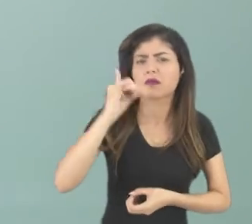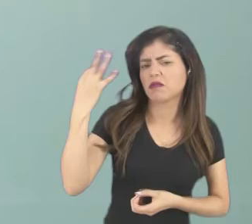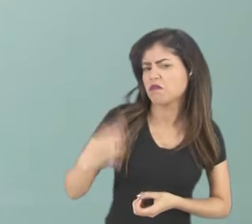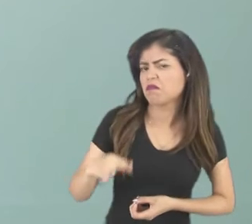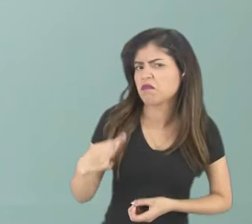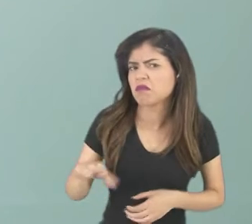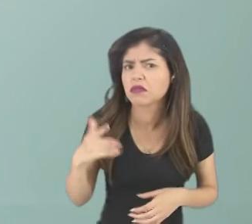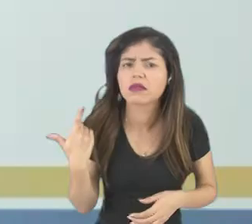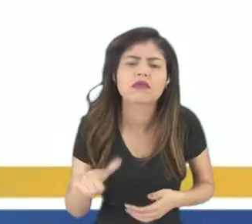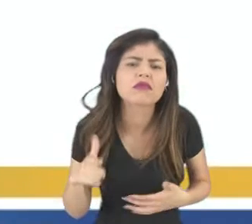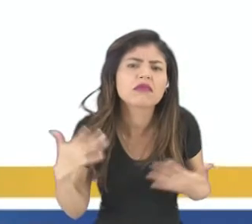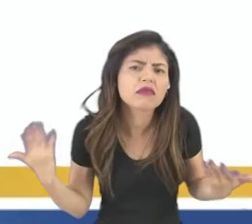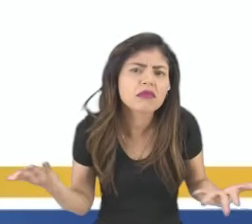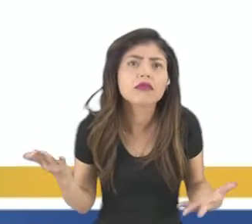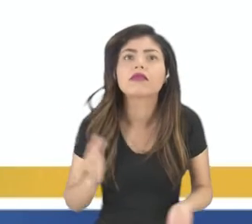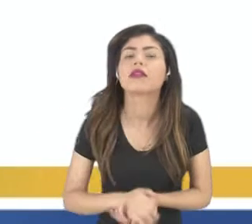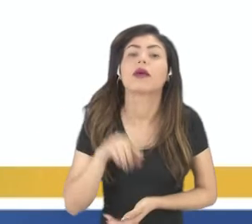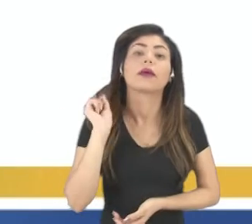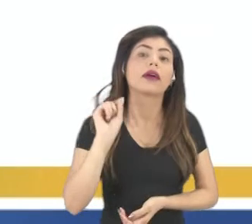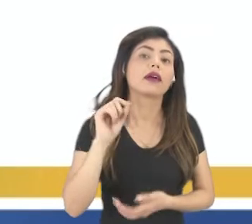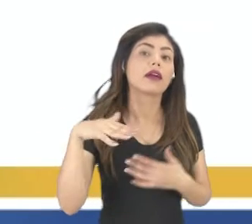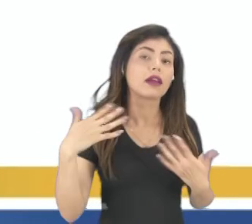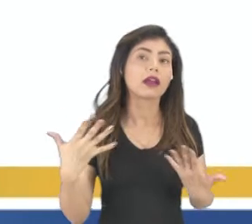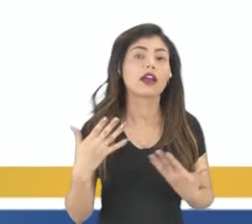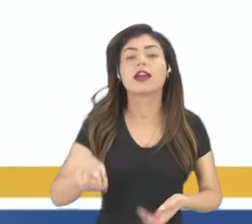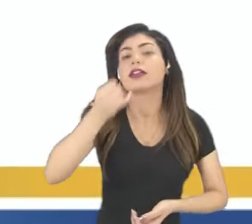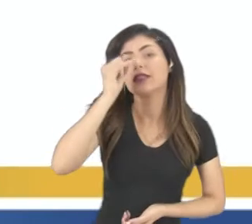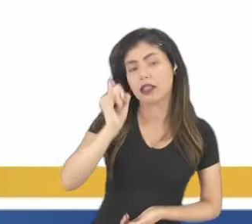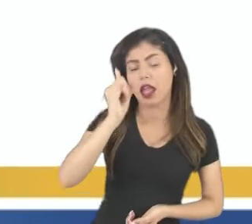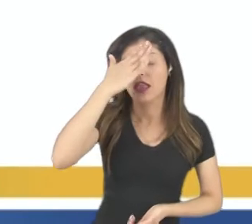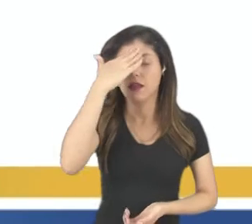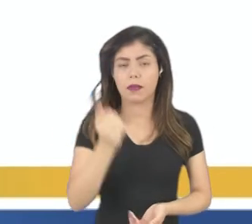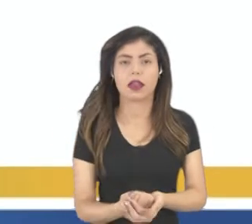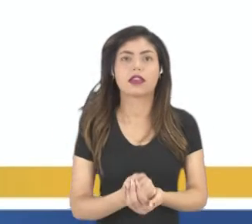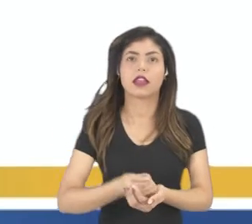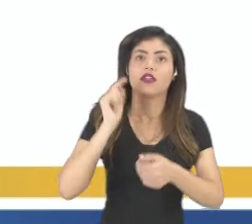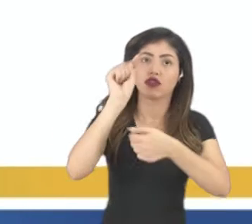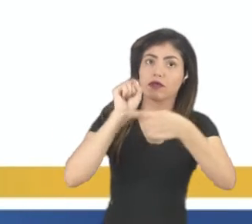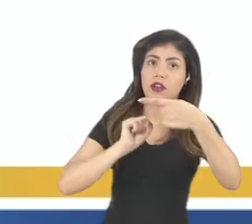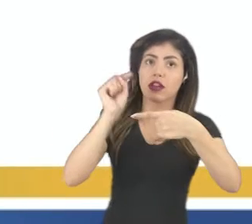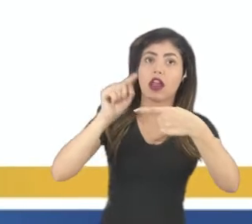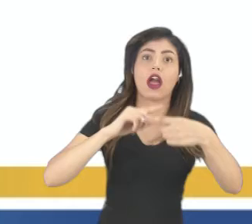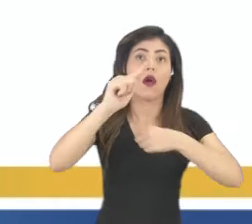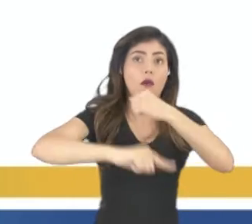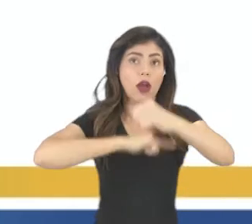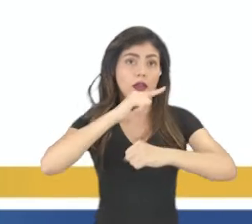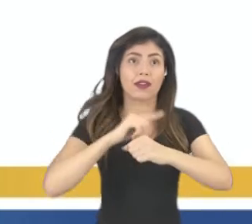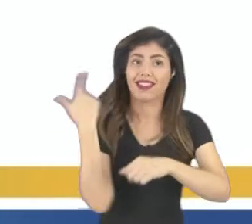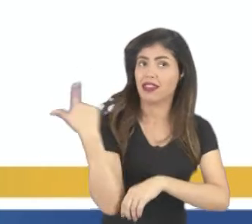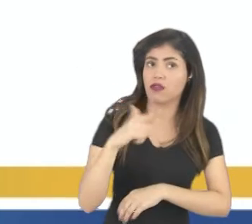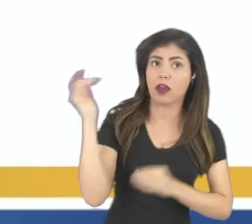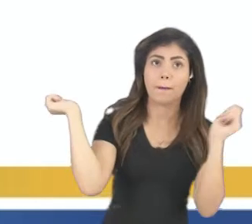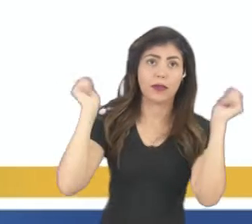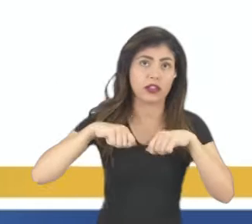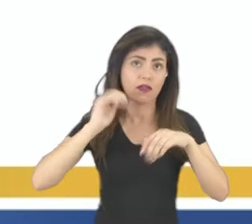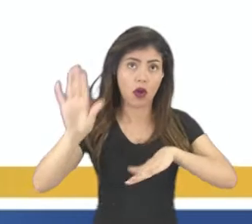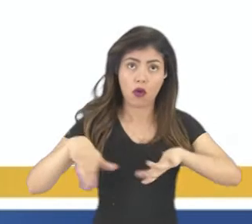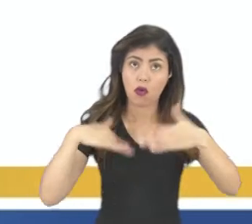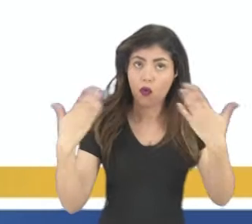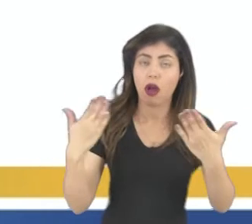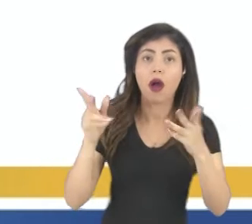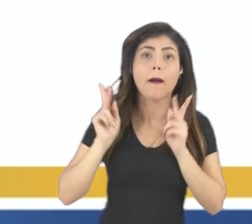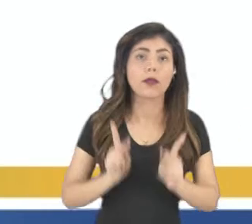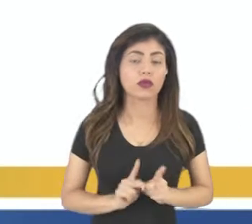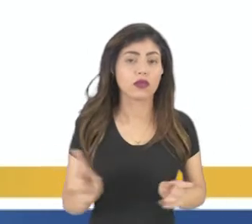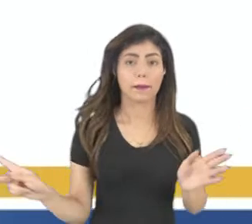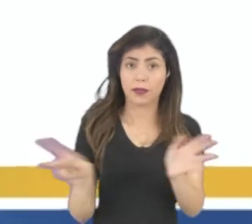incerteza o que não se compreende ainda ele vai dizer que se soubéssemos Verde a velocidade de um átomo não seria possível dizer qual